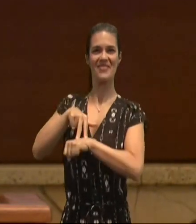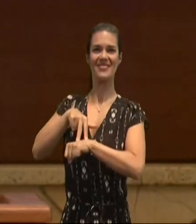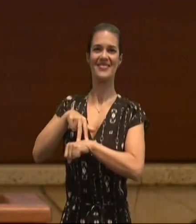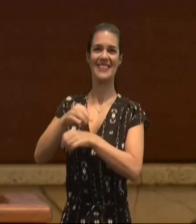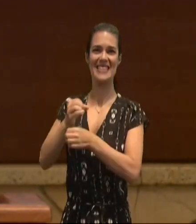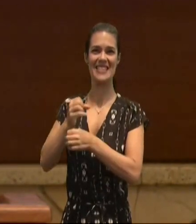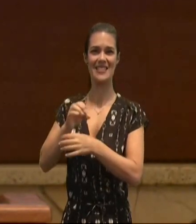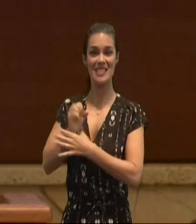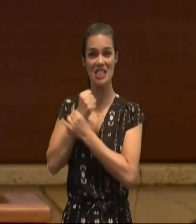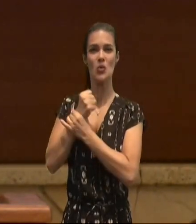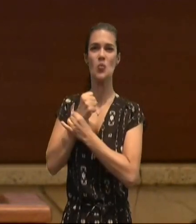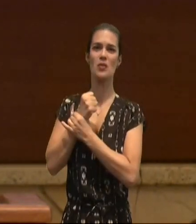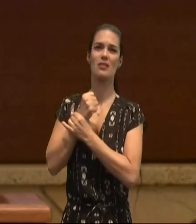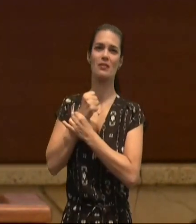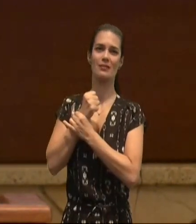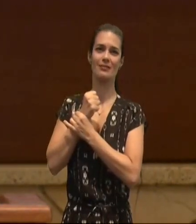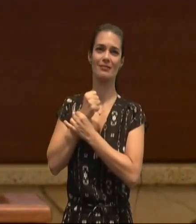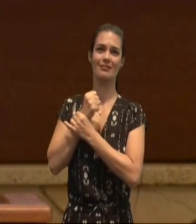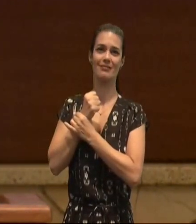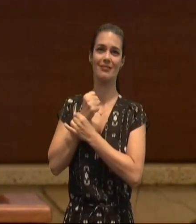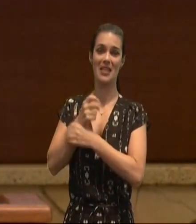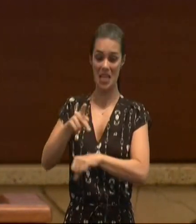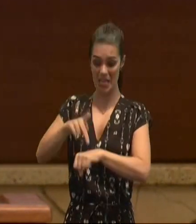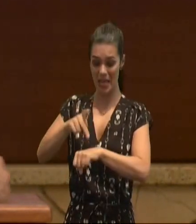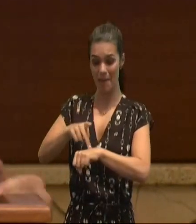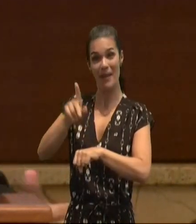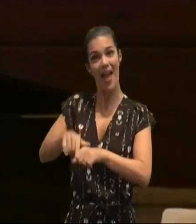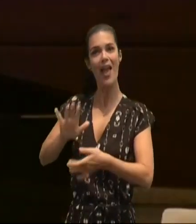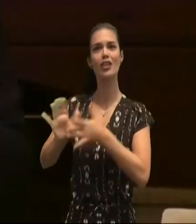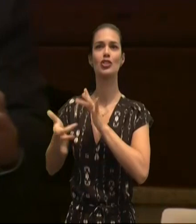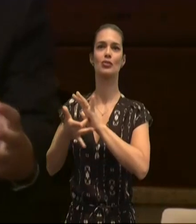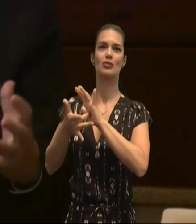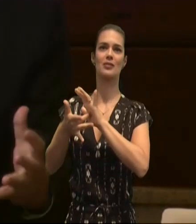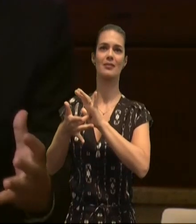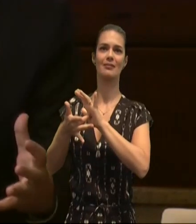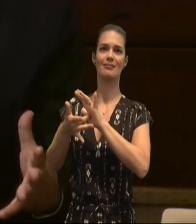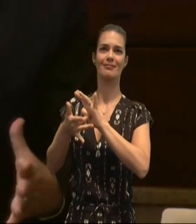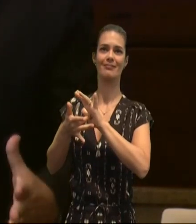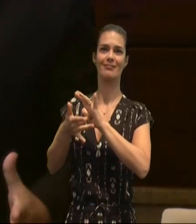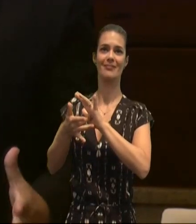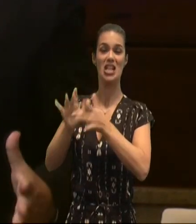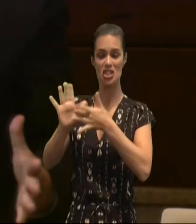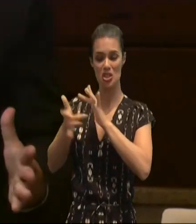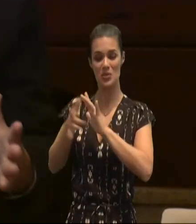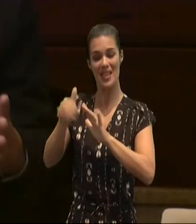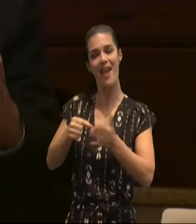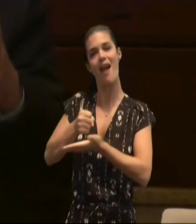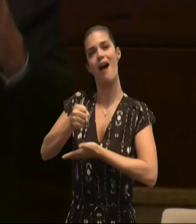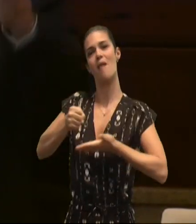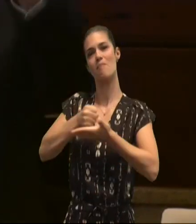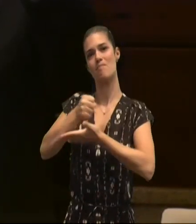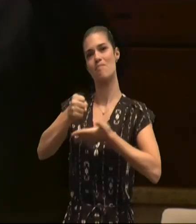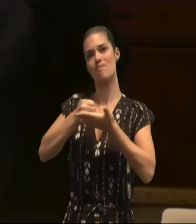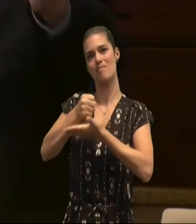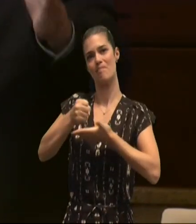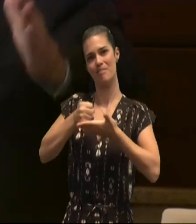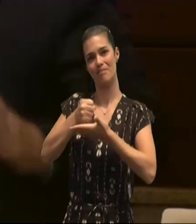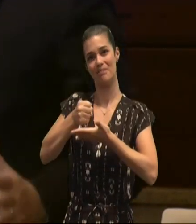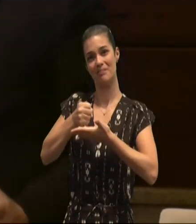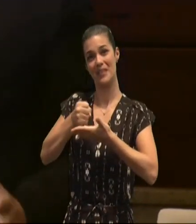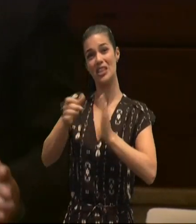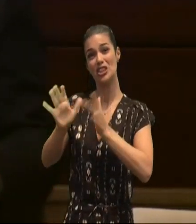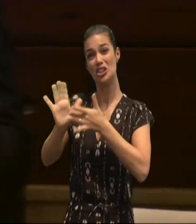Tu és Pedro, e sobre esta pedra edificarei a minha igreja. Sabemos que Jesus é a rocha, sabemos que Ele foi a rocha, a